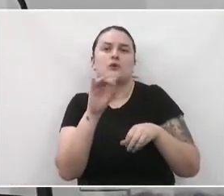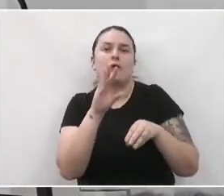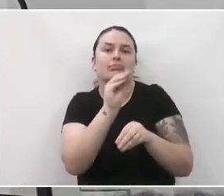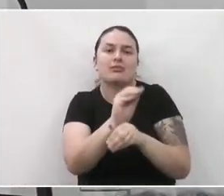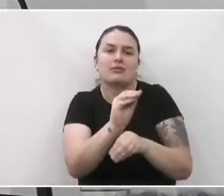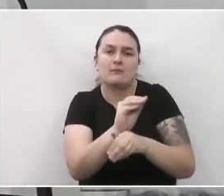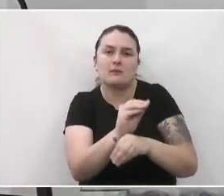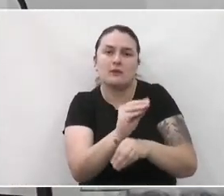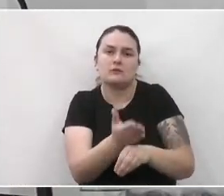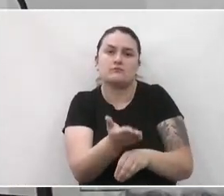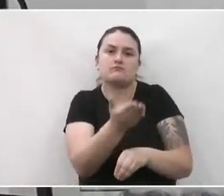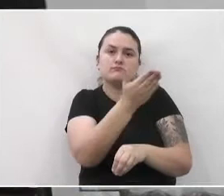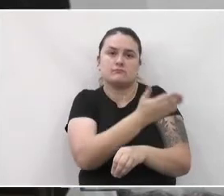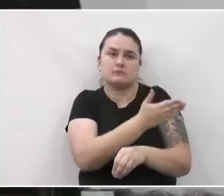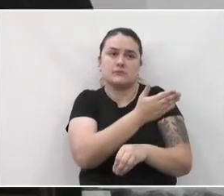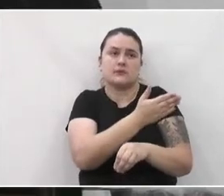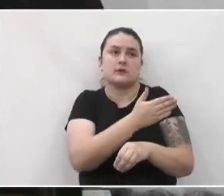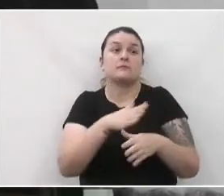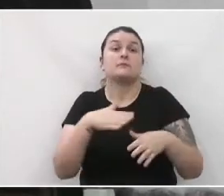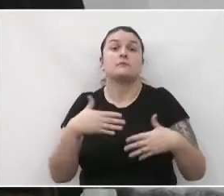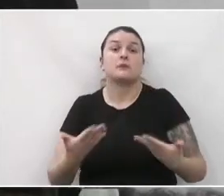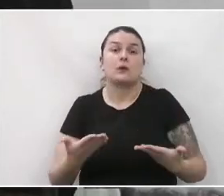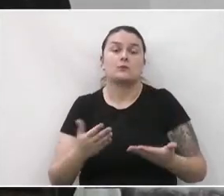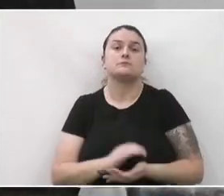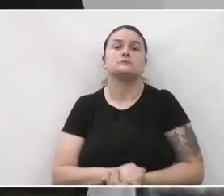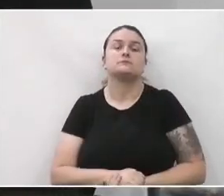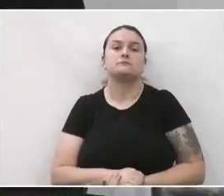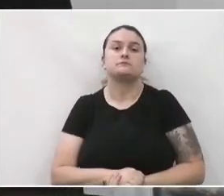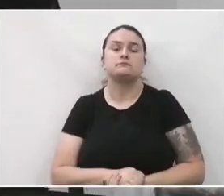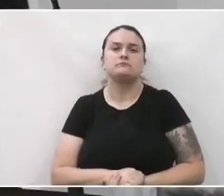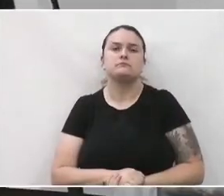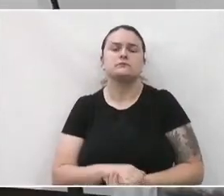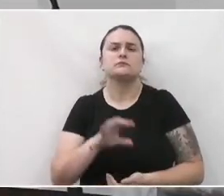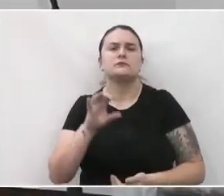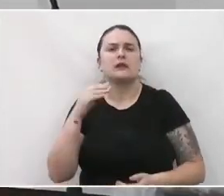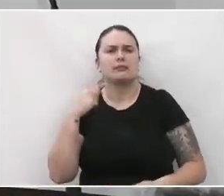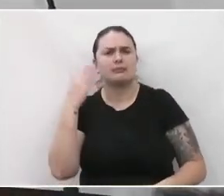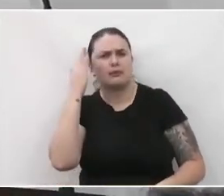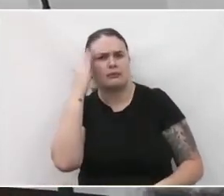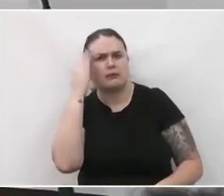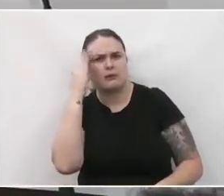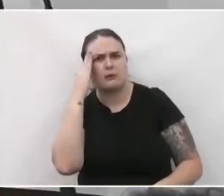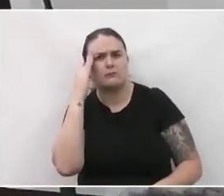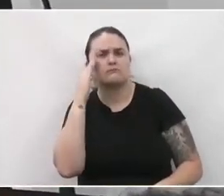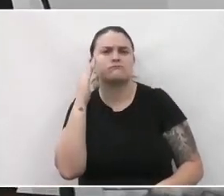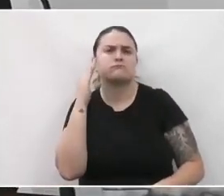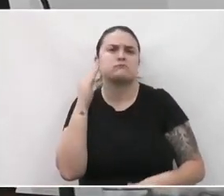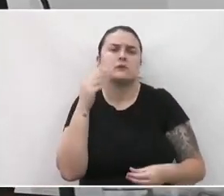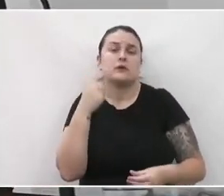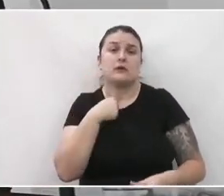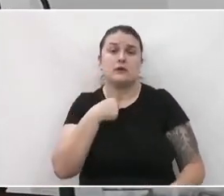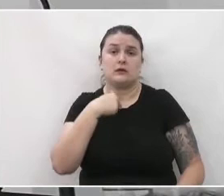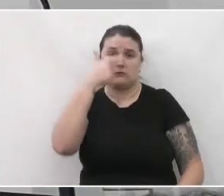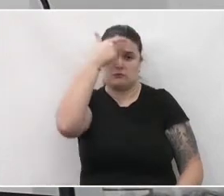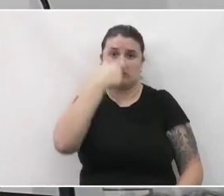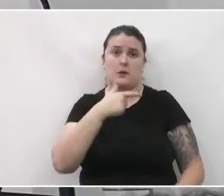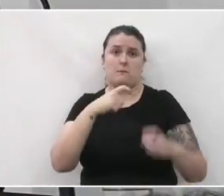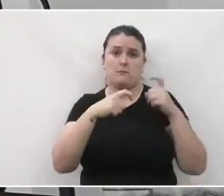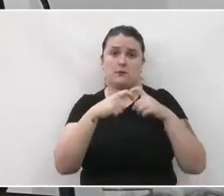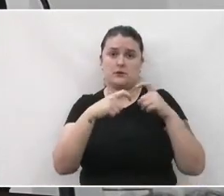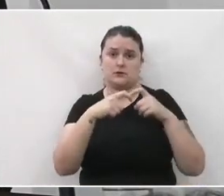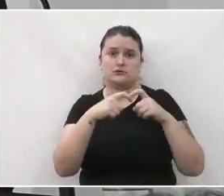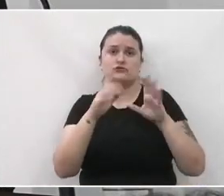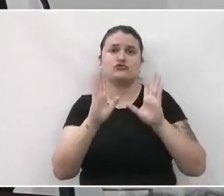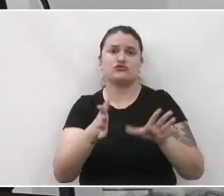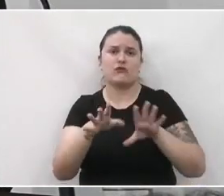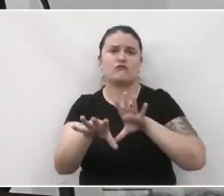tratamento precoce, né? Então, assim, para entendermos um pouco, eu sou médico formado há